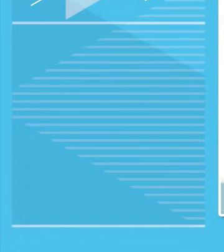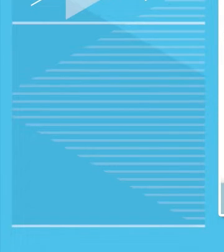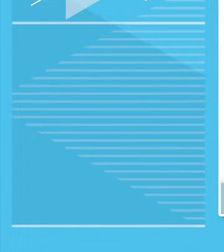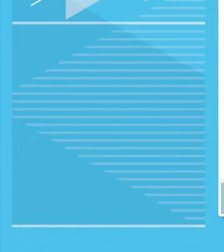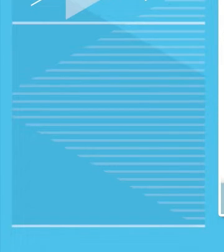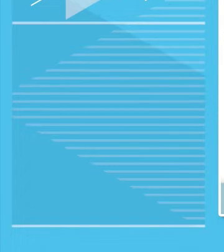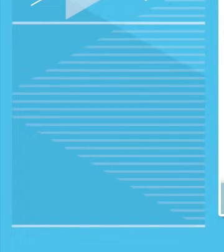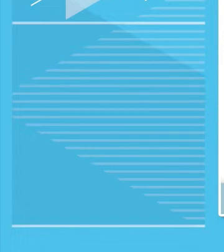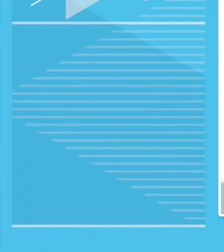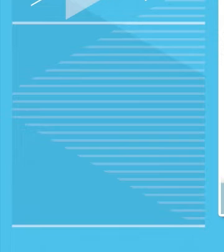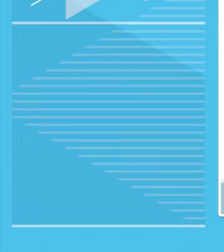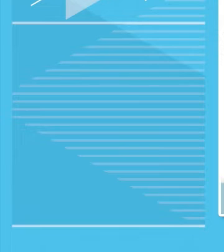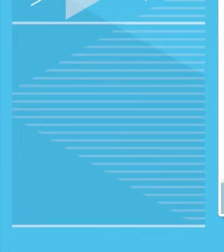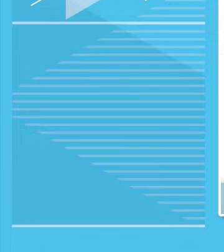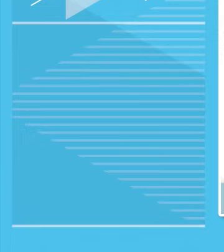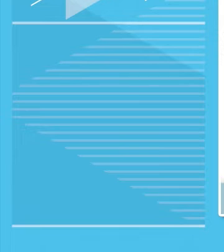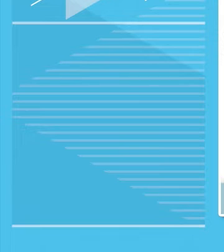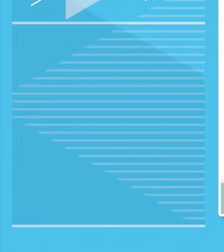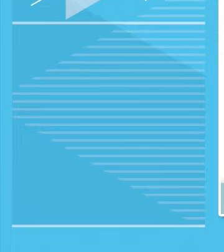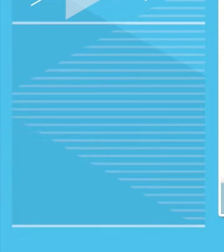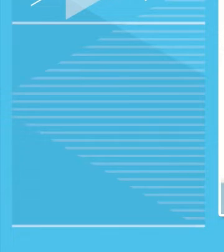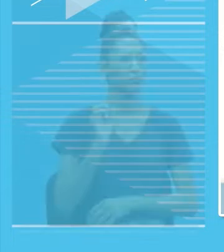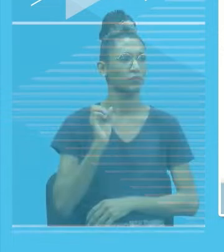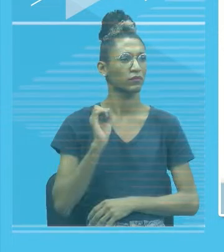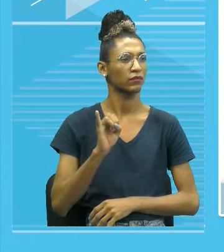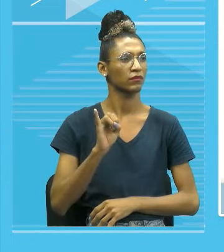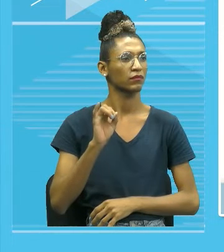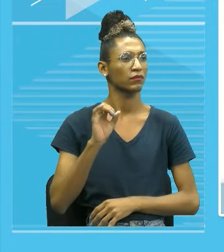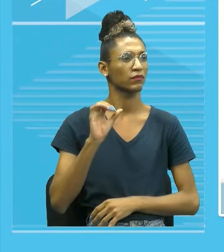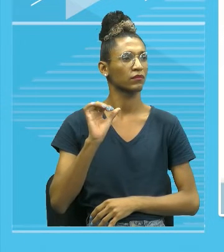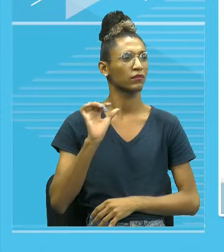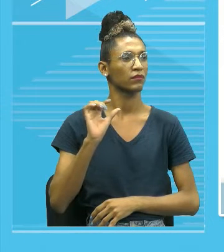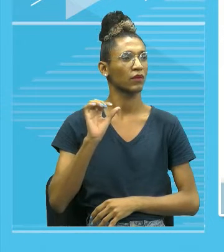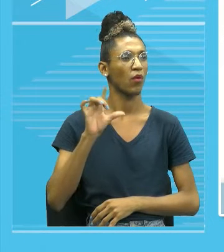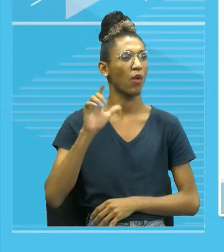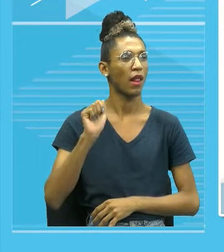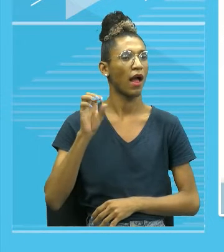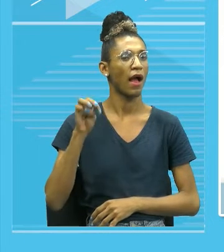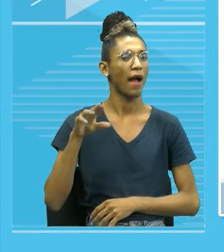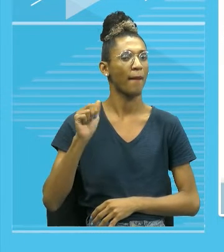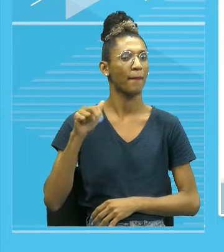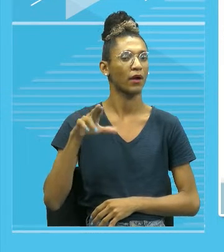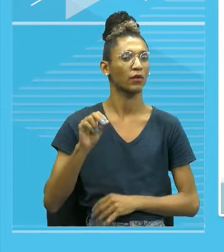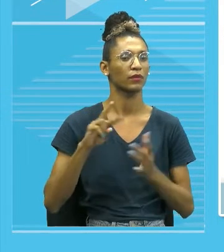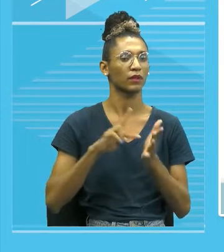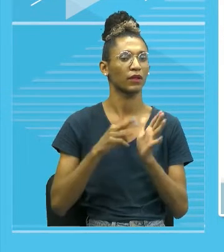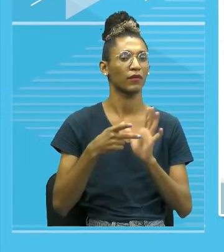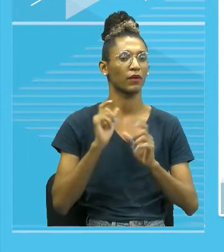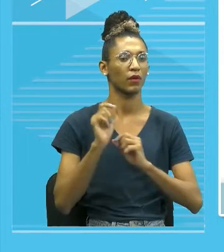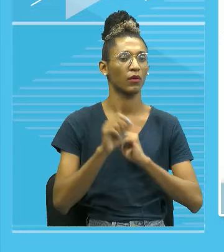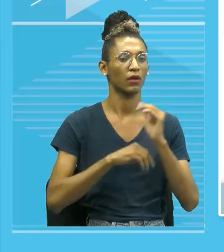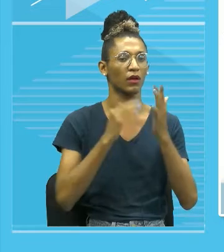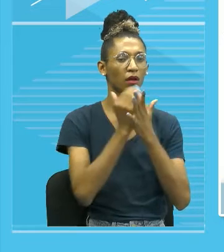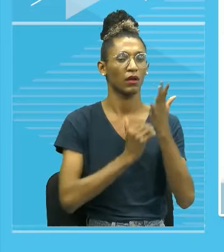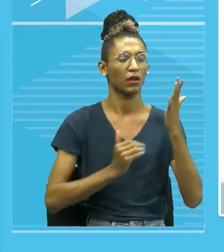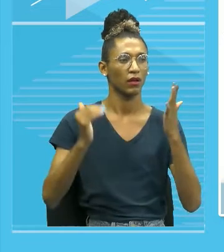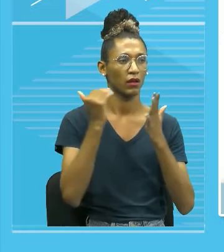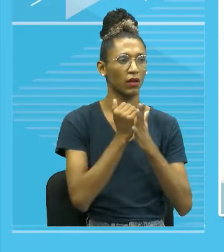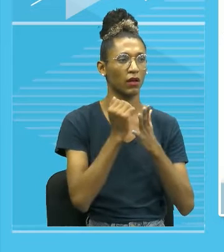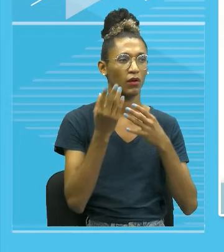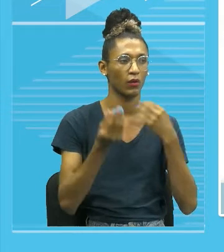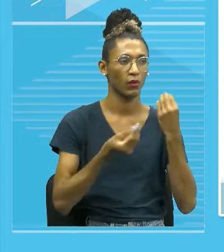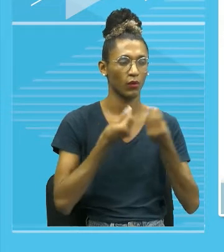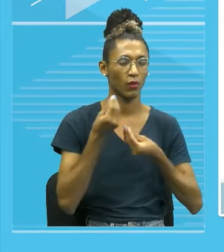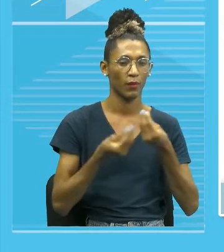é você exagerar não de propósito né mas de exagerar de cometer um erro sem medo foi lá mano